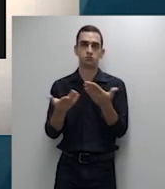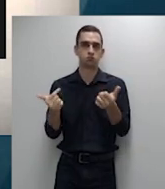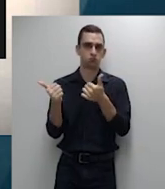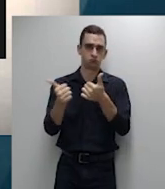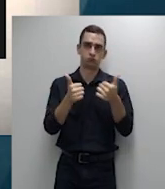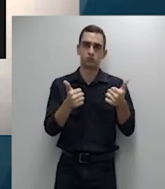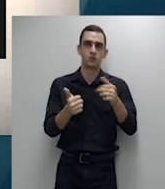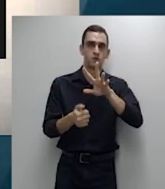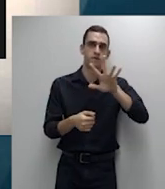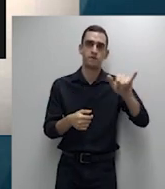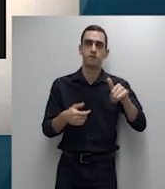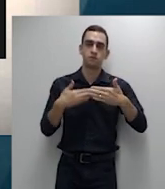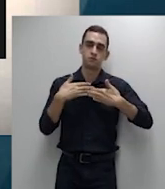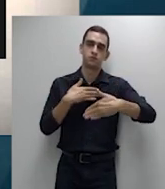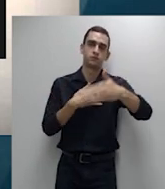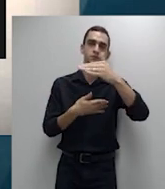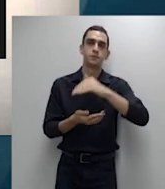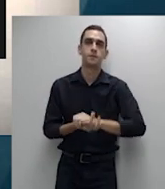ho